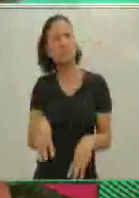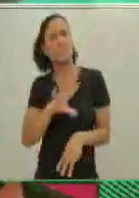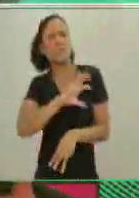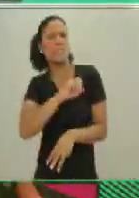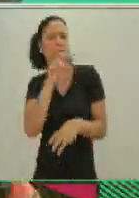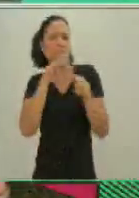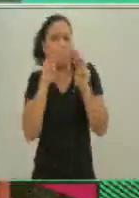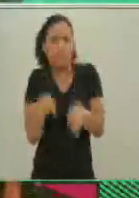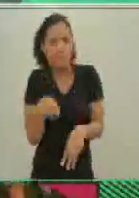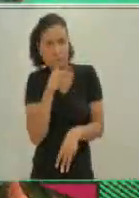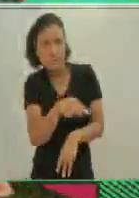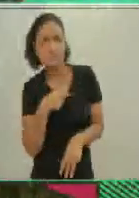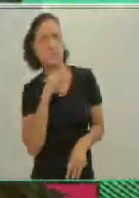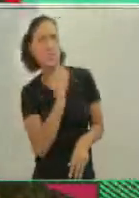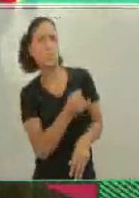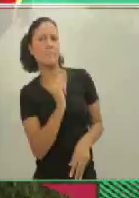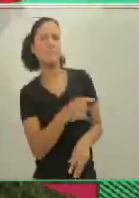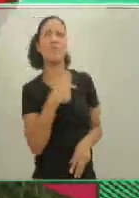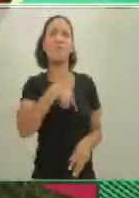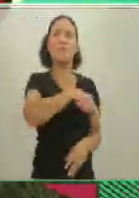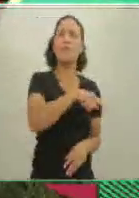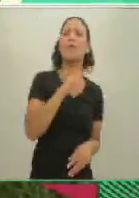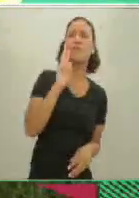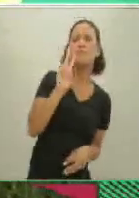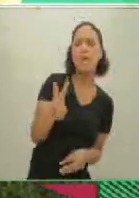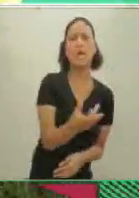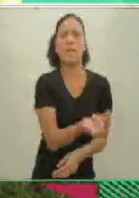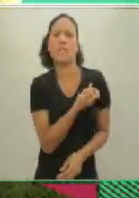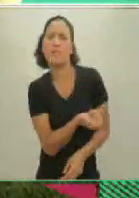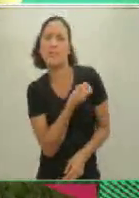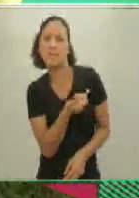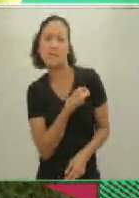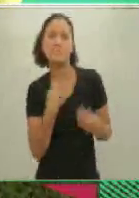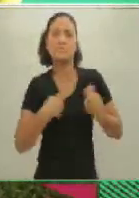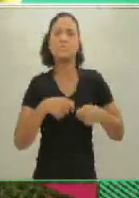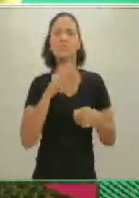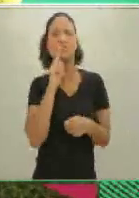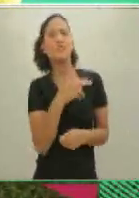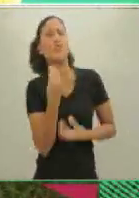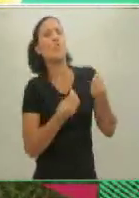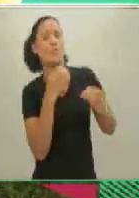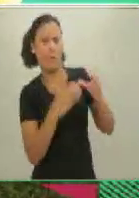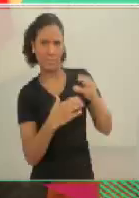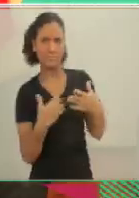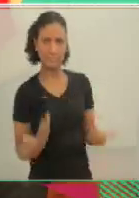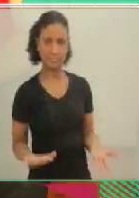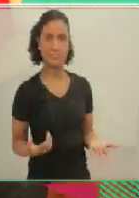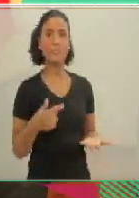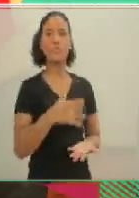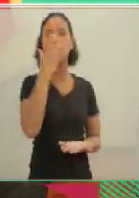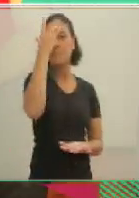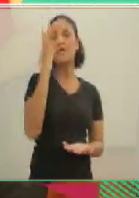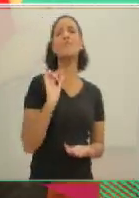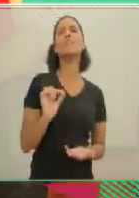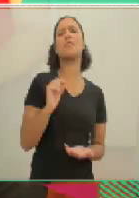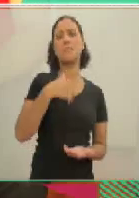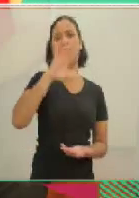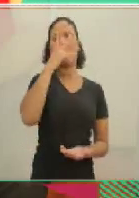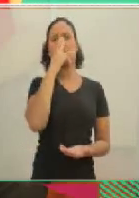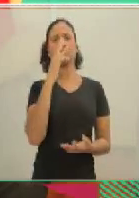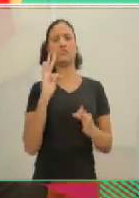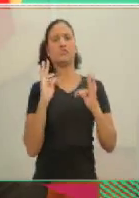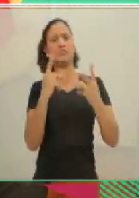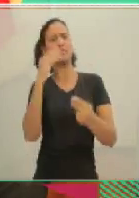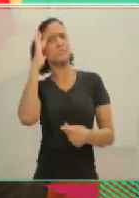museu e ficava me contando o que ele estava vendo. E engraçado que ele sentia que precisava fazer uma comunicação, né? Foi muito mais fácil do que até todo